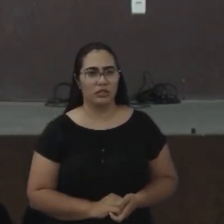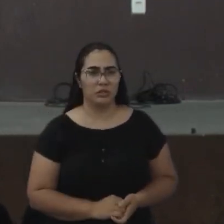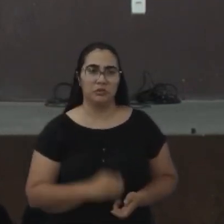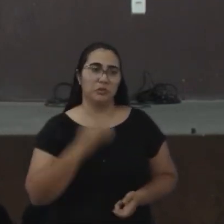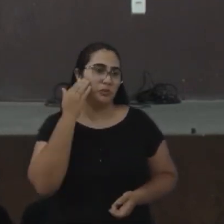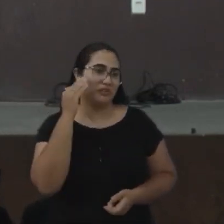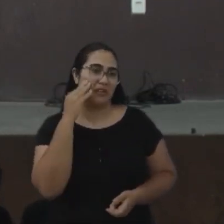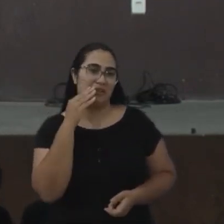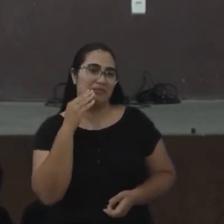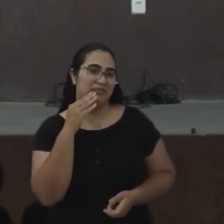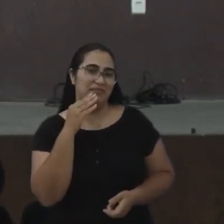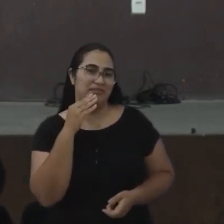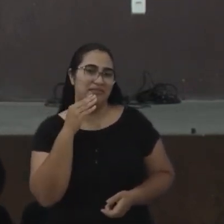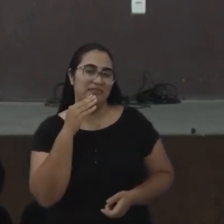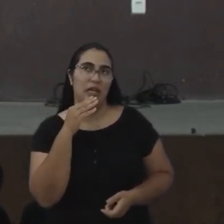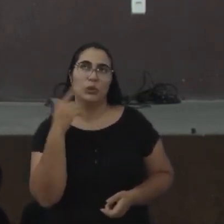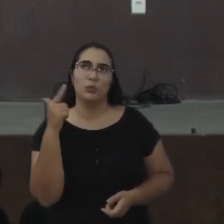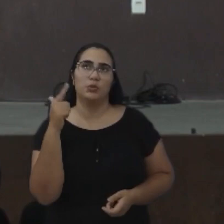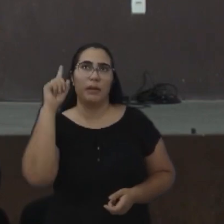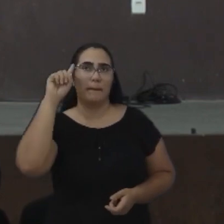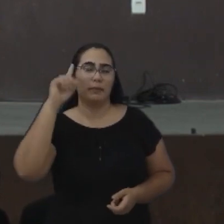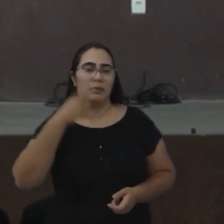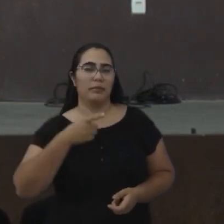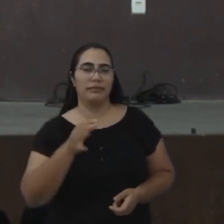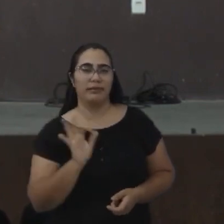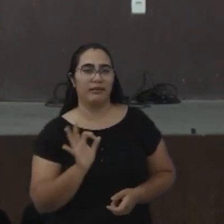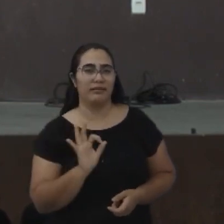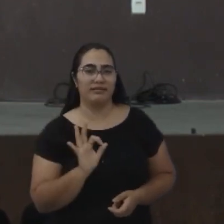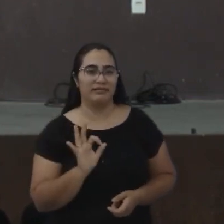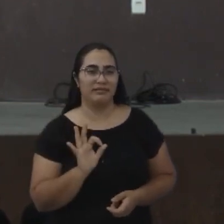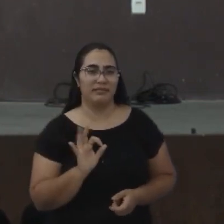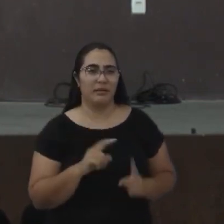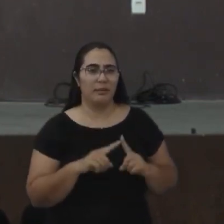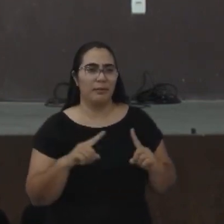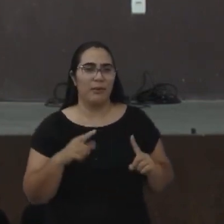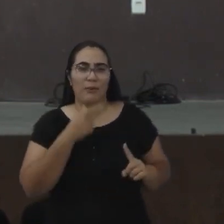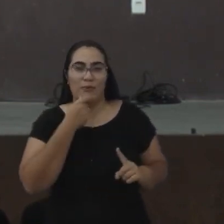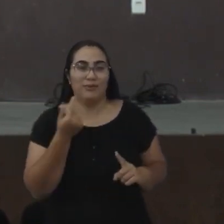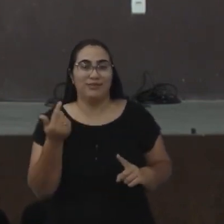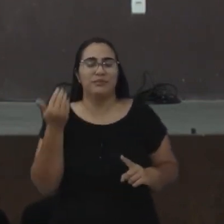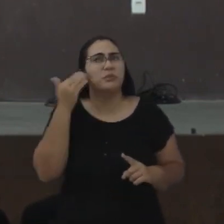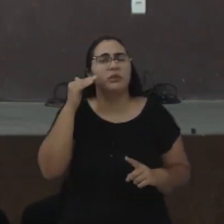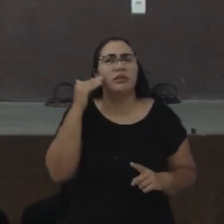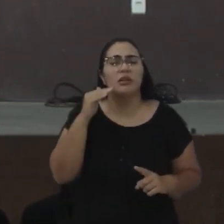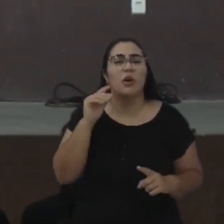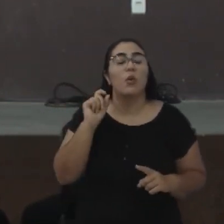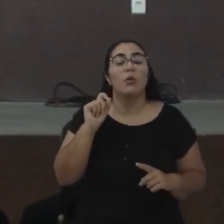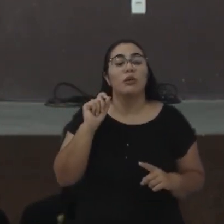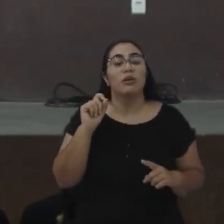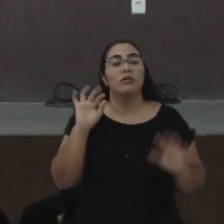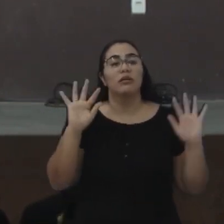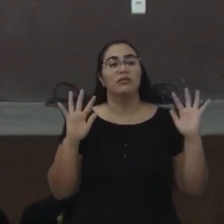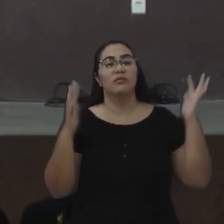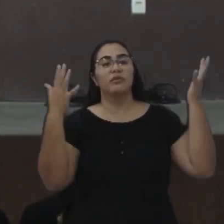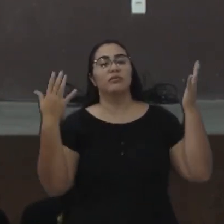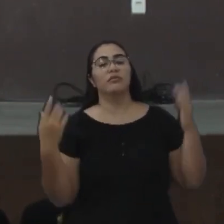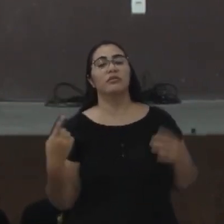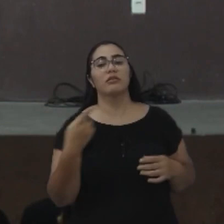dele em vão, né? Ainda bem que não tem mandamento para isso. Mas ele não sabe. Mas o que está sendo celebrado ali?